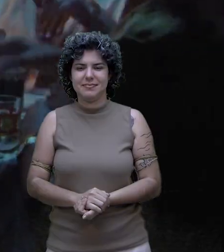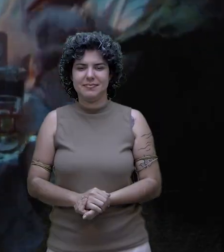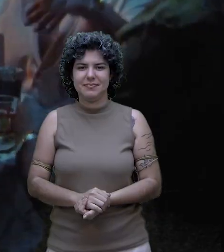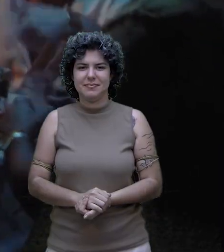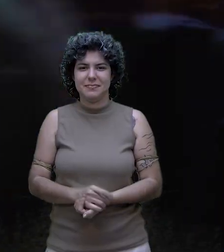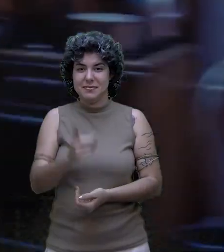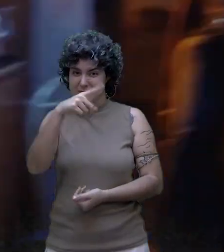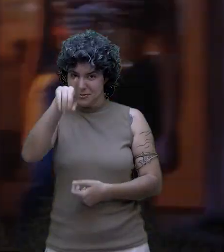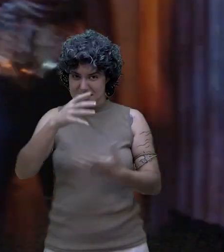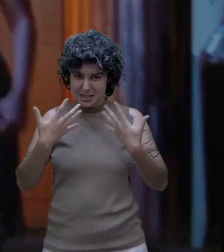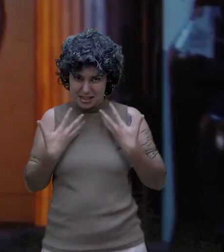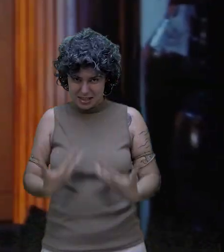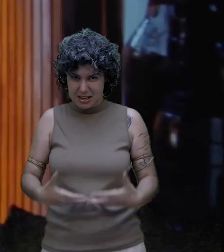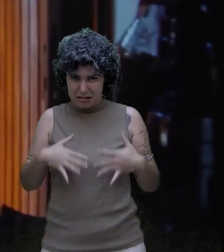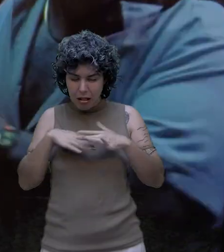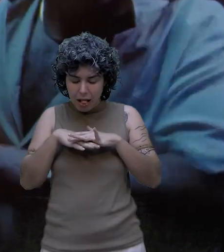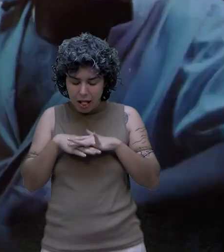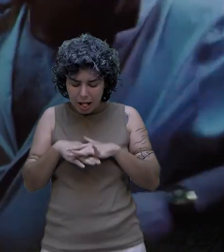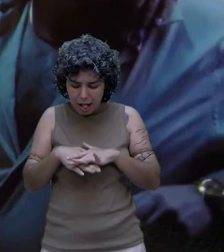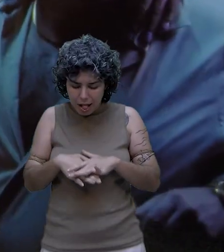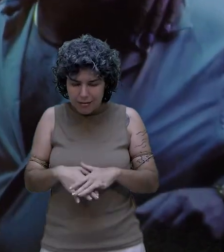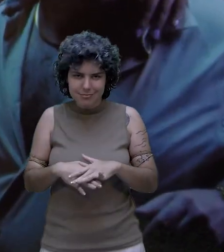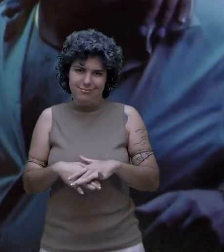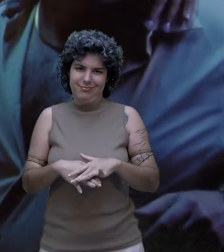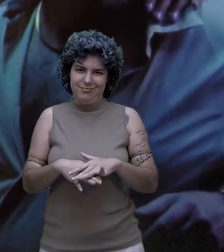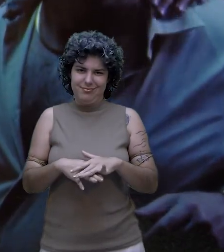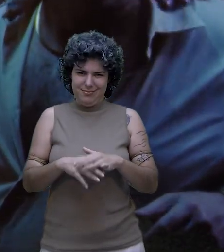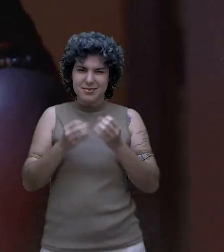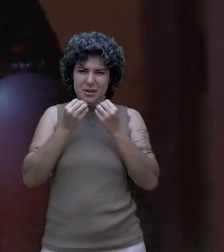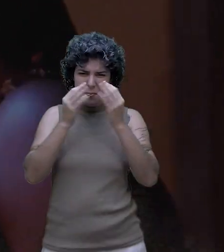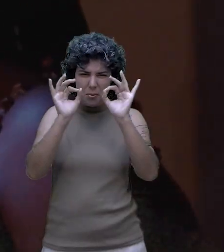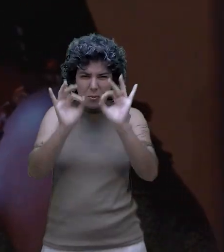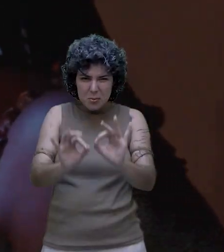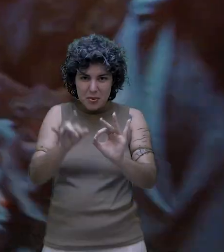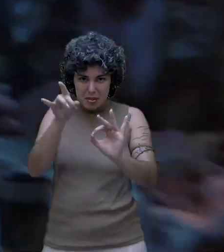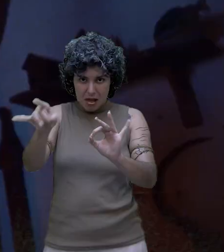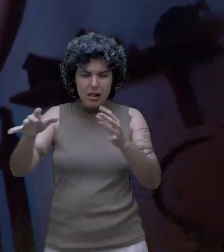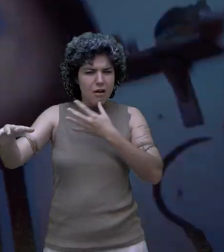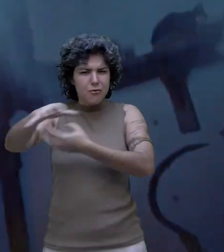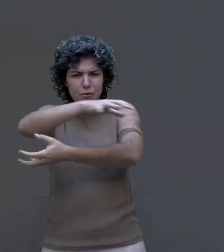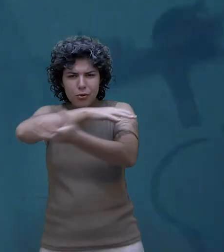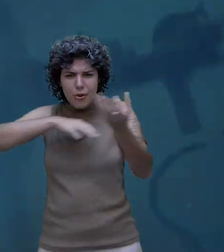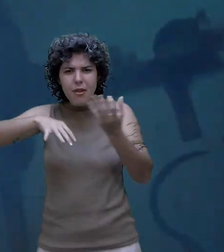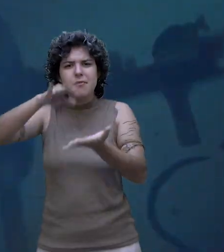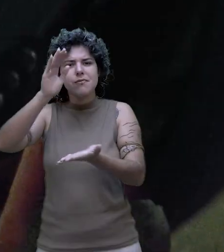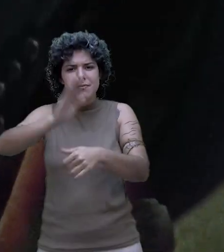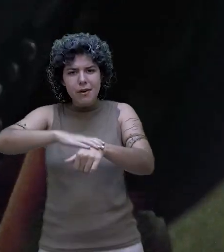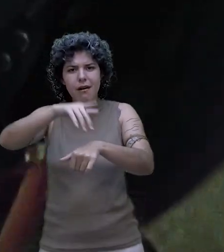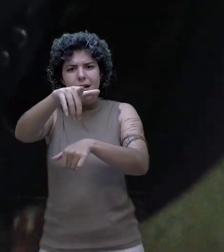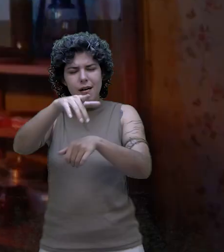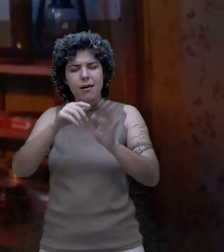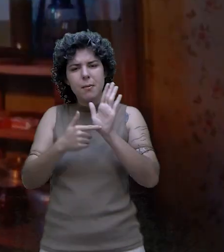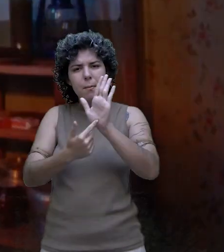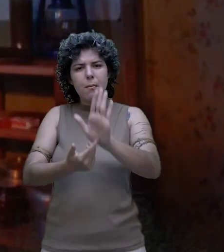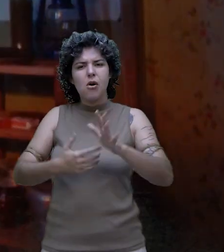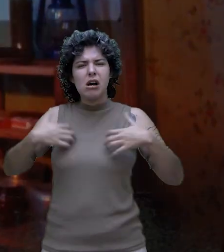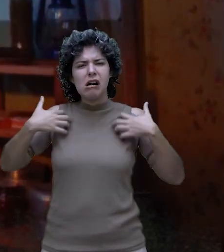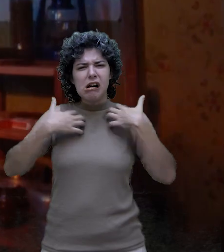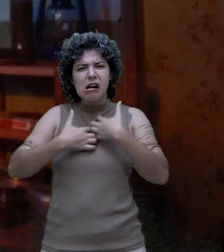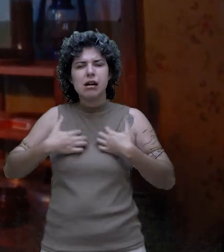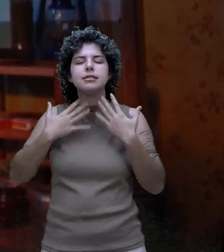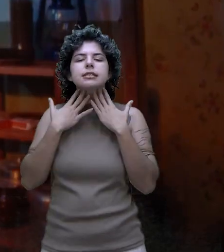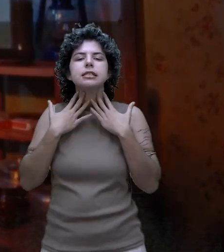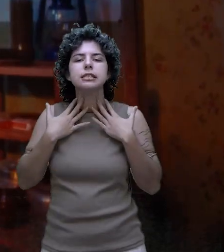Tá bom pra você? Essas personagens não são malucas, são revolucionárias. Elas mostram que raiva, ambição